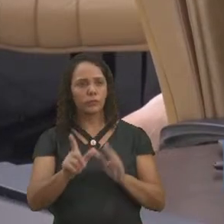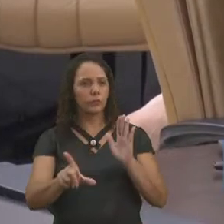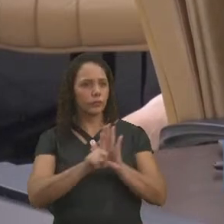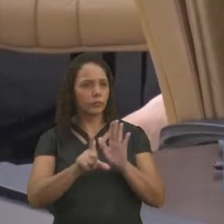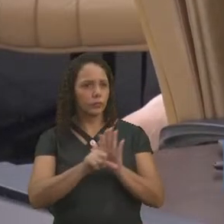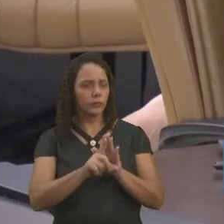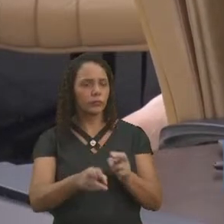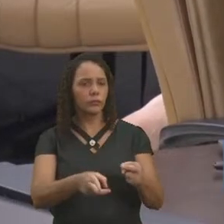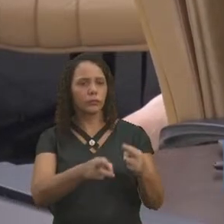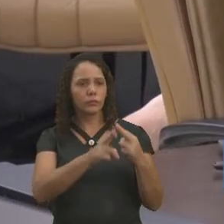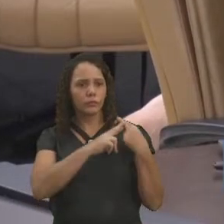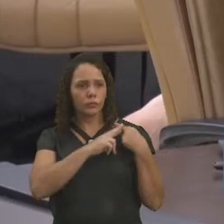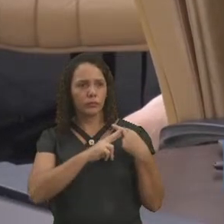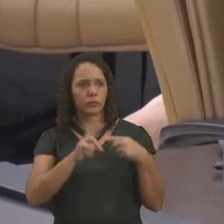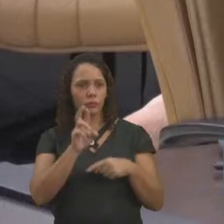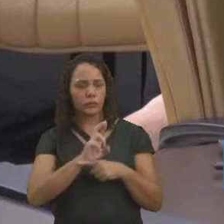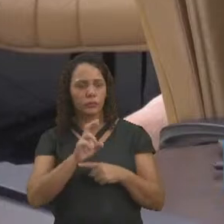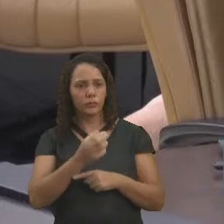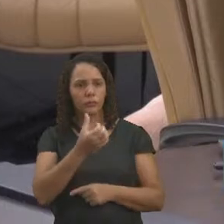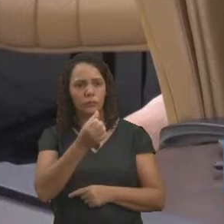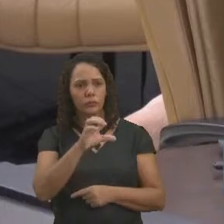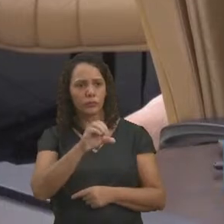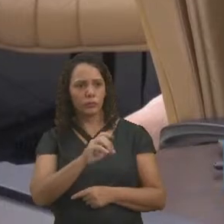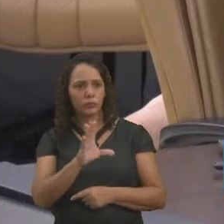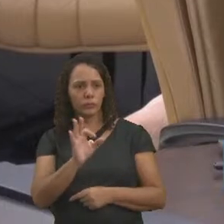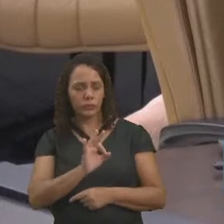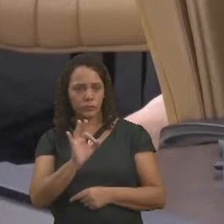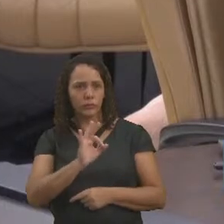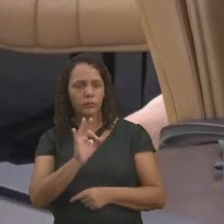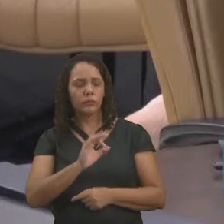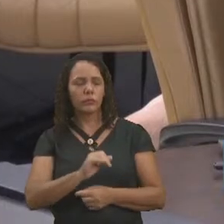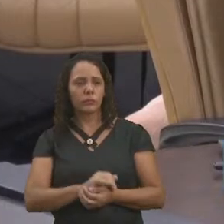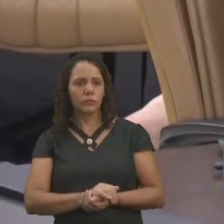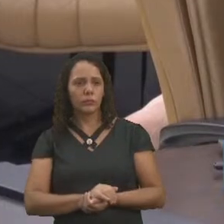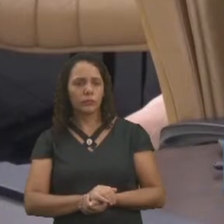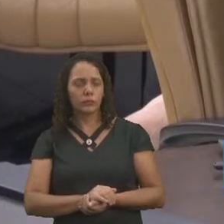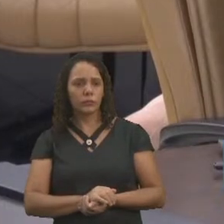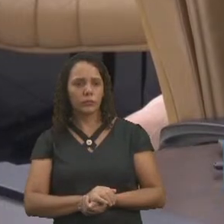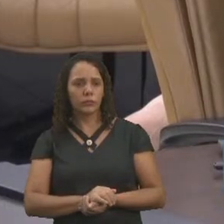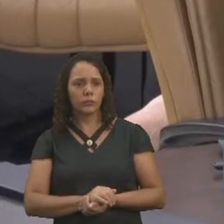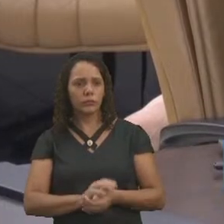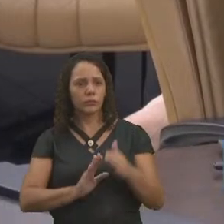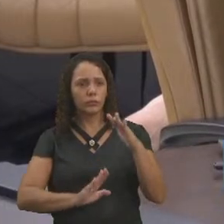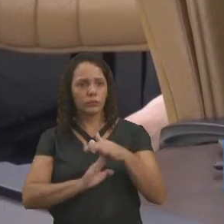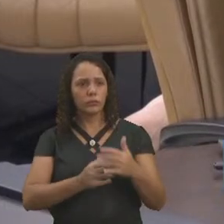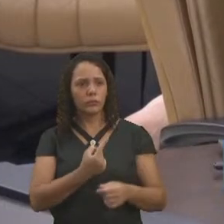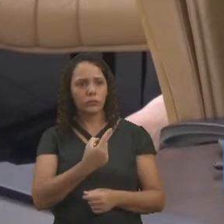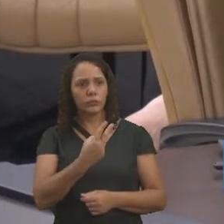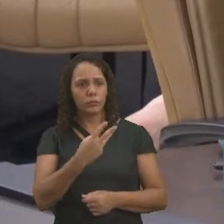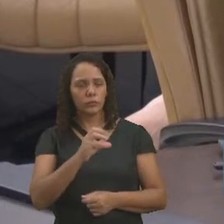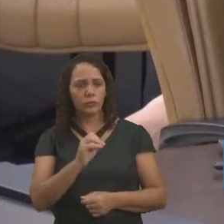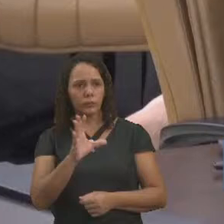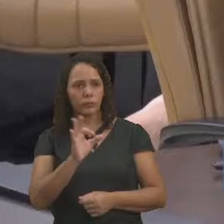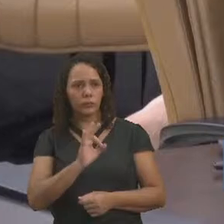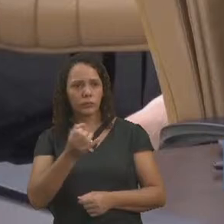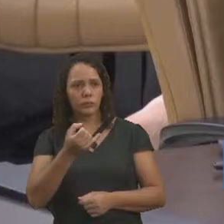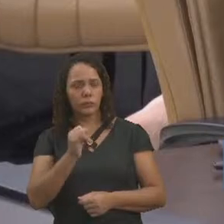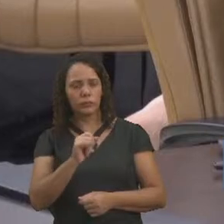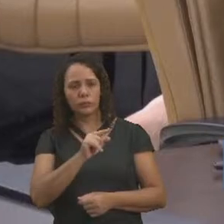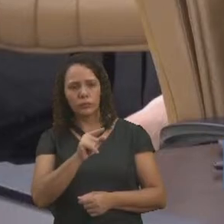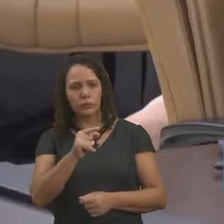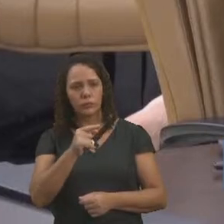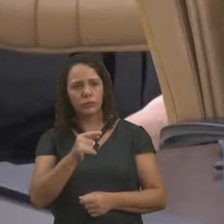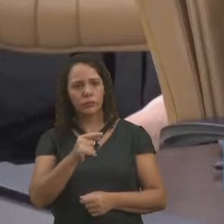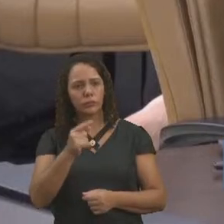está em 60%, né, o comprometimento, o estoque da dívida, e que o limite seria 120%. Mas se você considera o